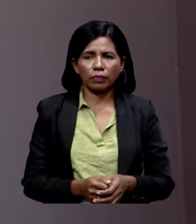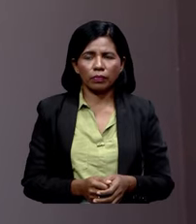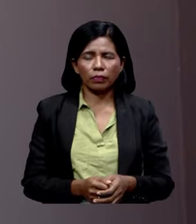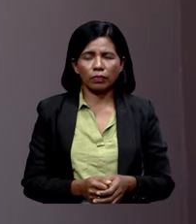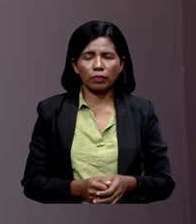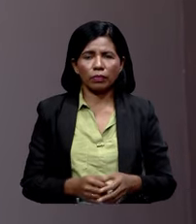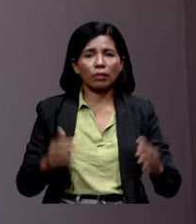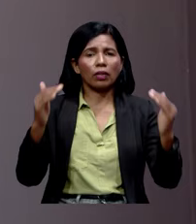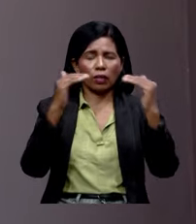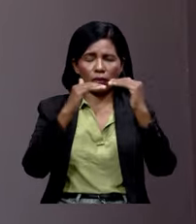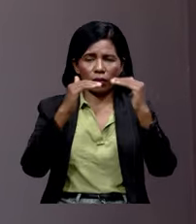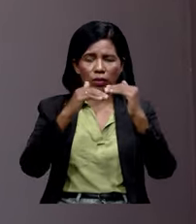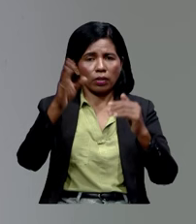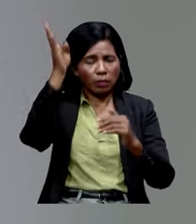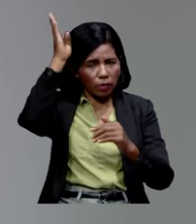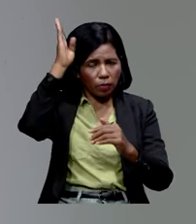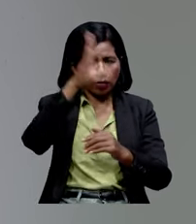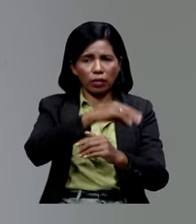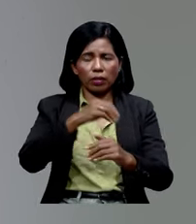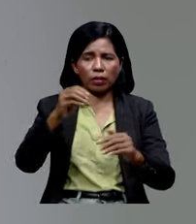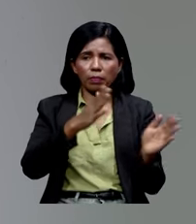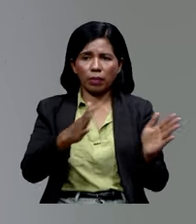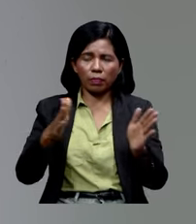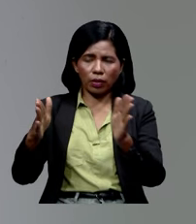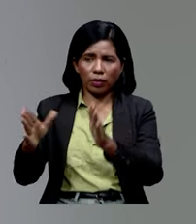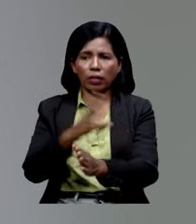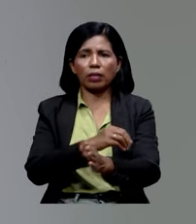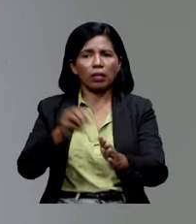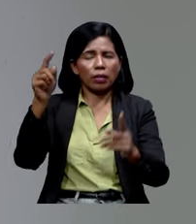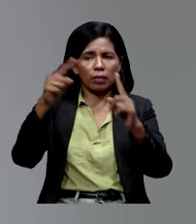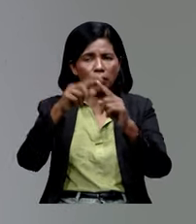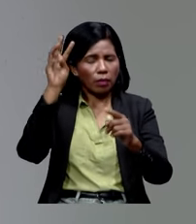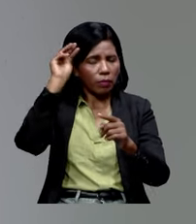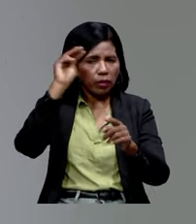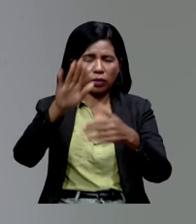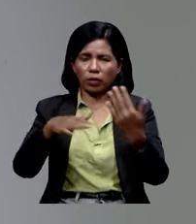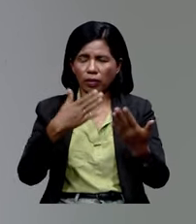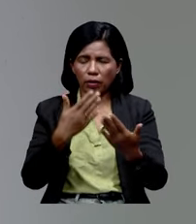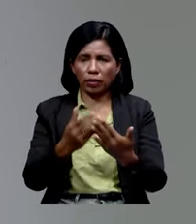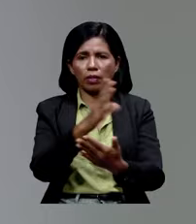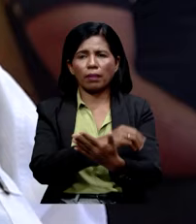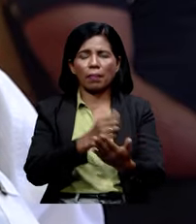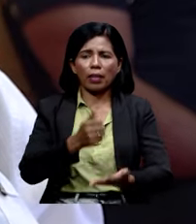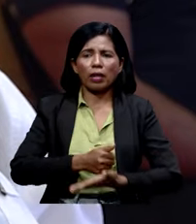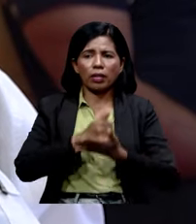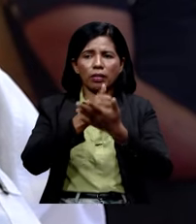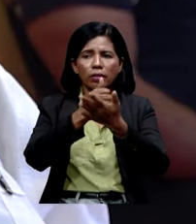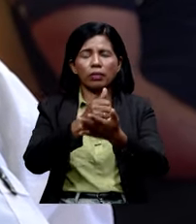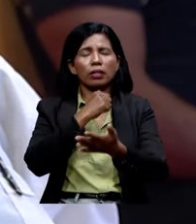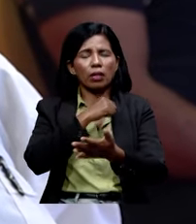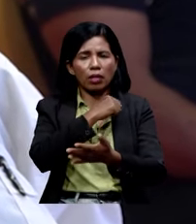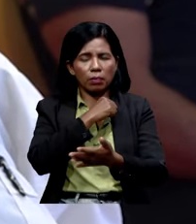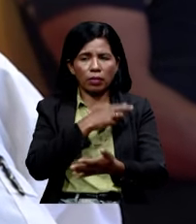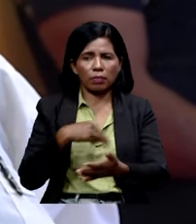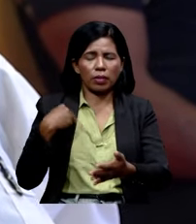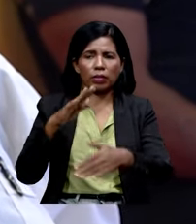Conferência Episcopal Timorense prepara uma túnica riuntolo para ministro extraordinário Sira neve a tua ajuda, padre no madre Sira,